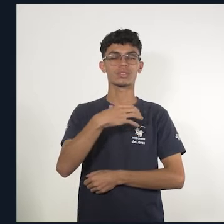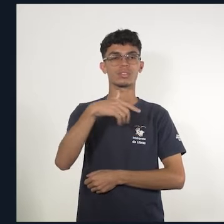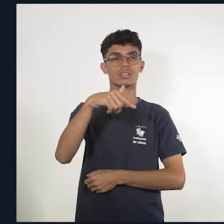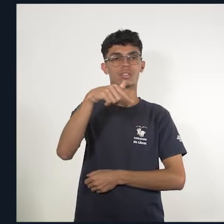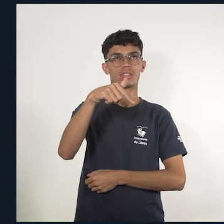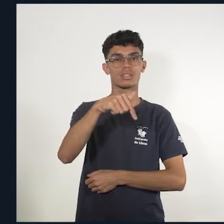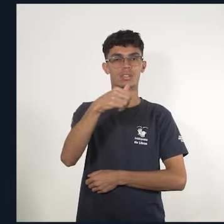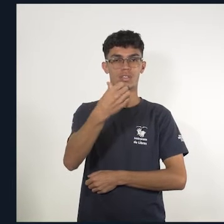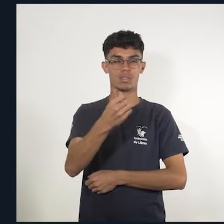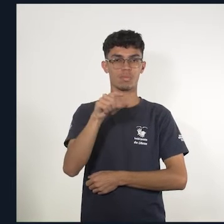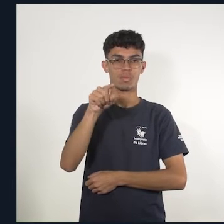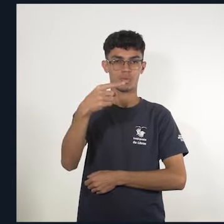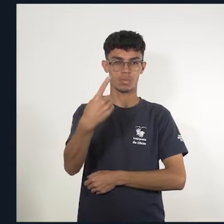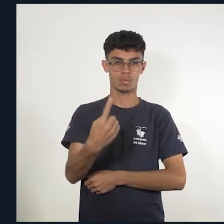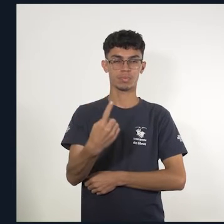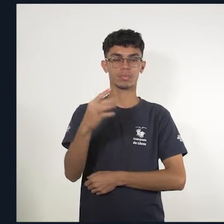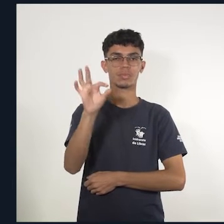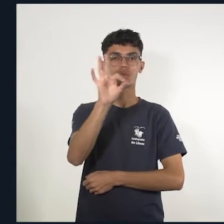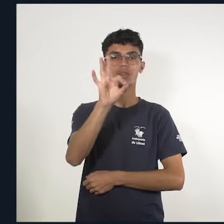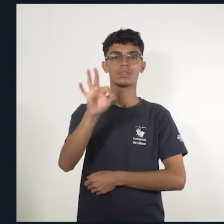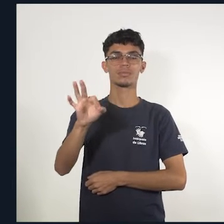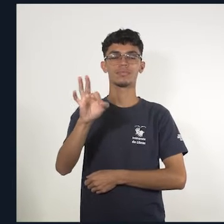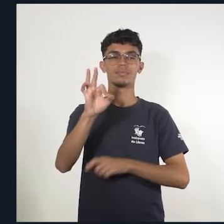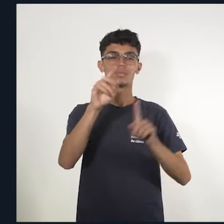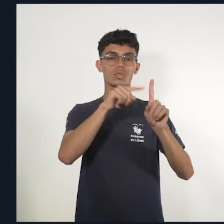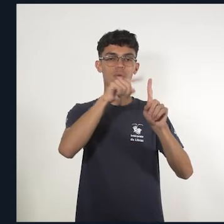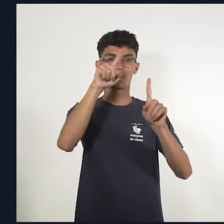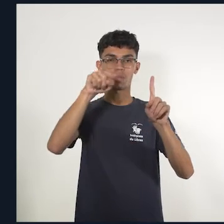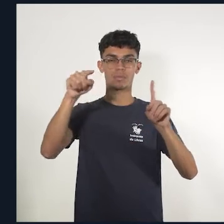em função de que, como nós dissemos nos gráficos